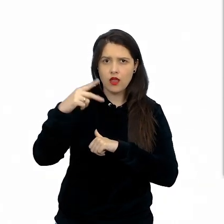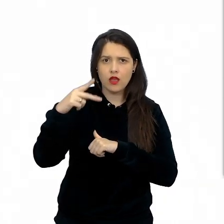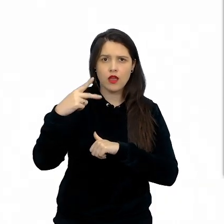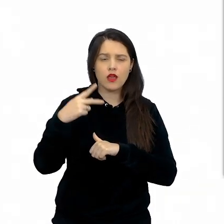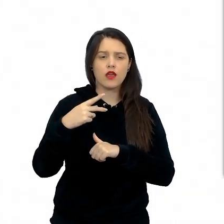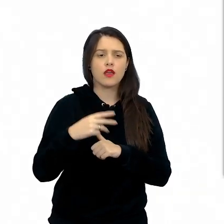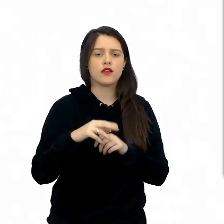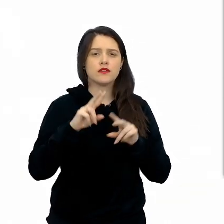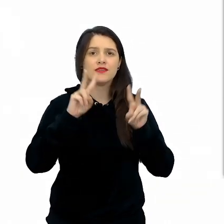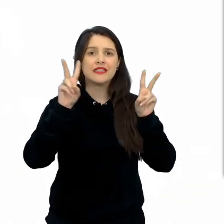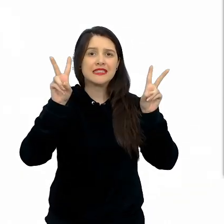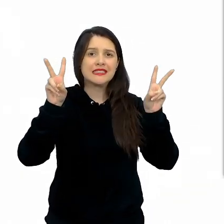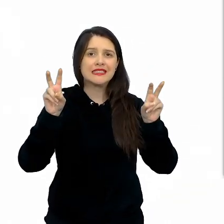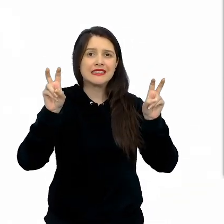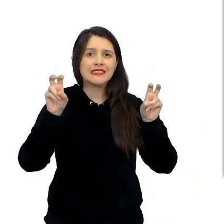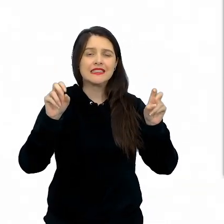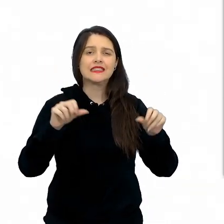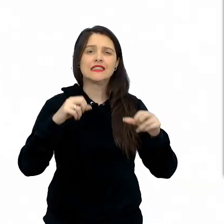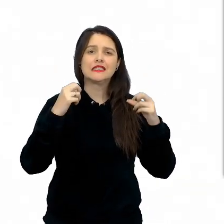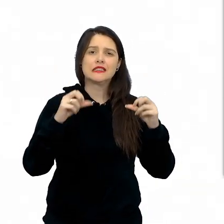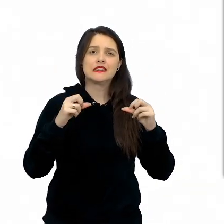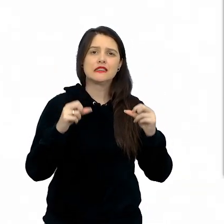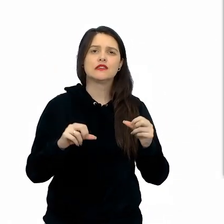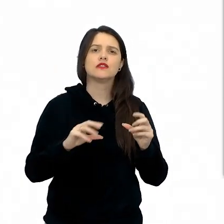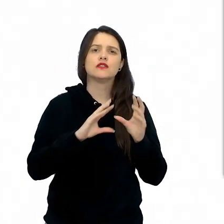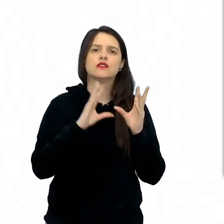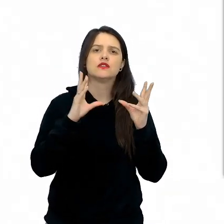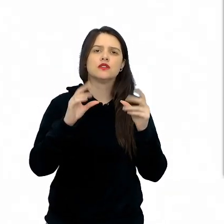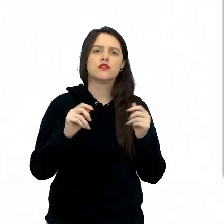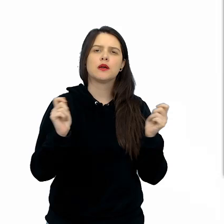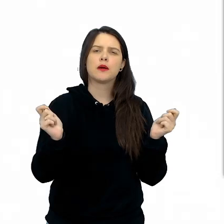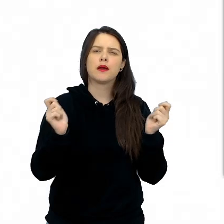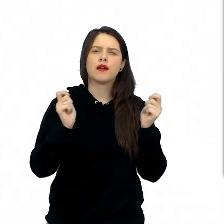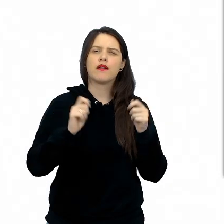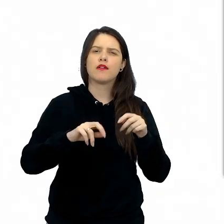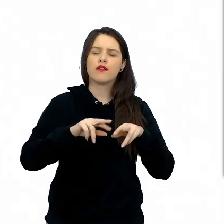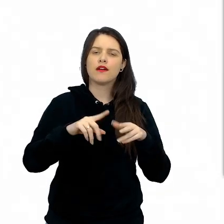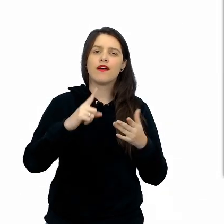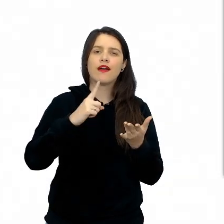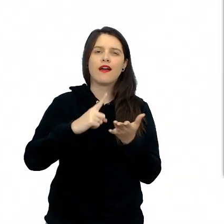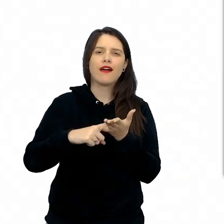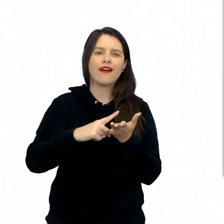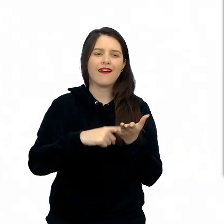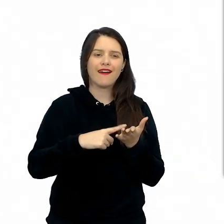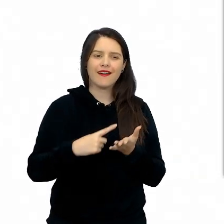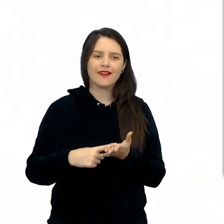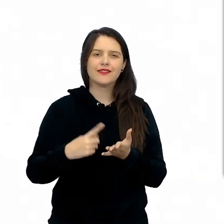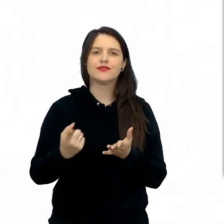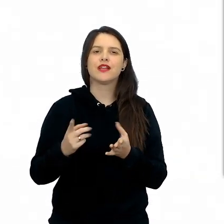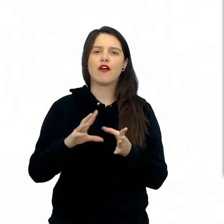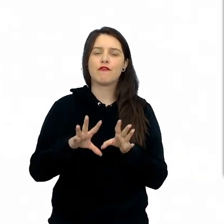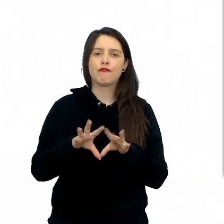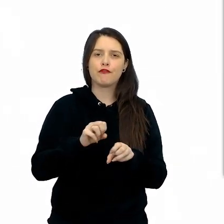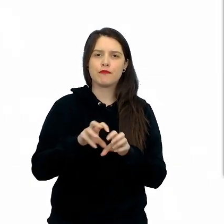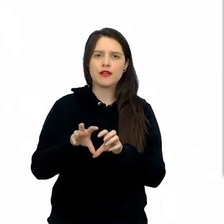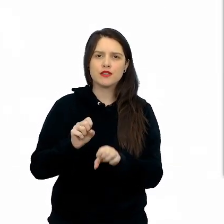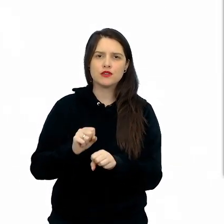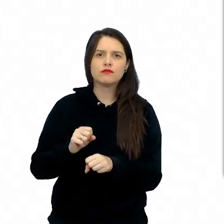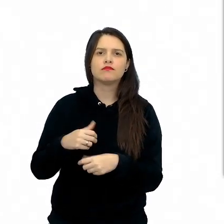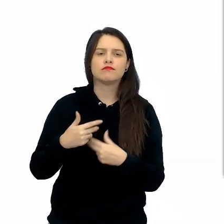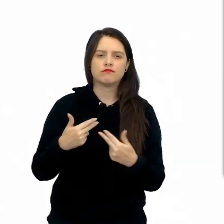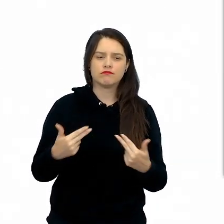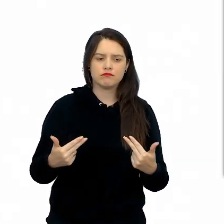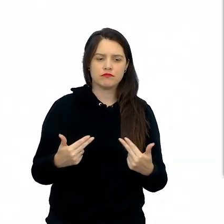esse tema, né, que a gente está trabalhando hoje, ele iniciou lá no dia 12/5, na formação de